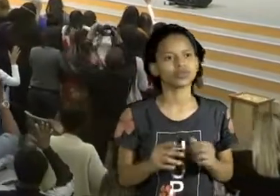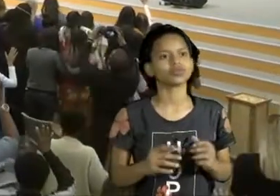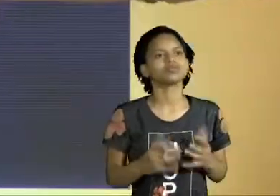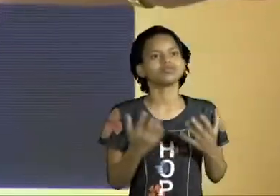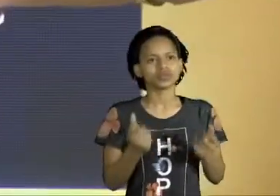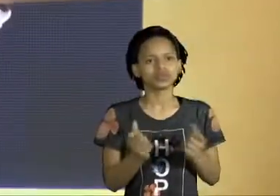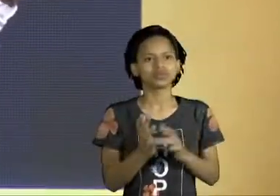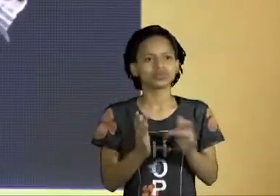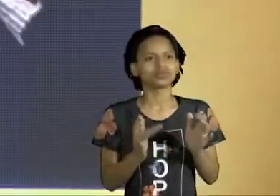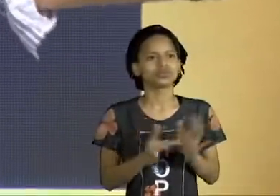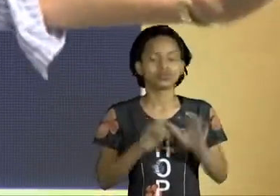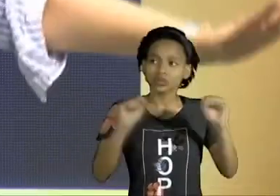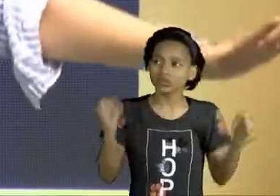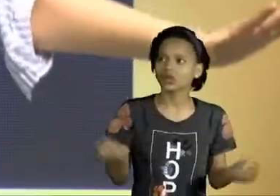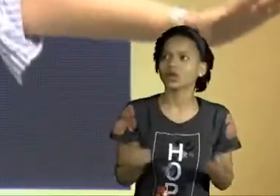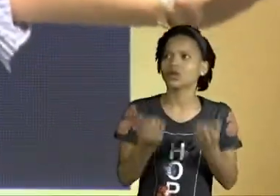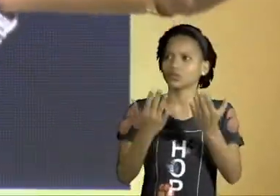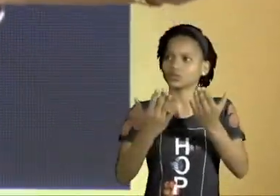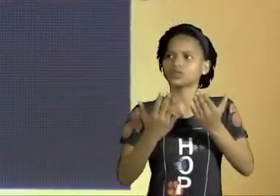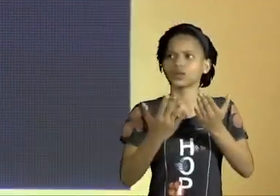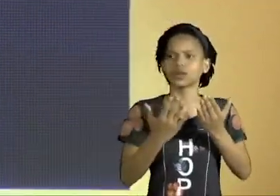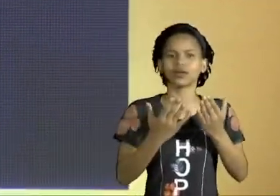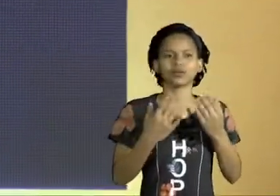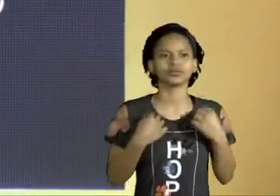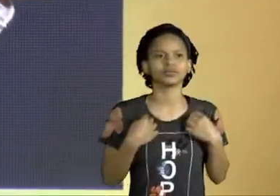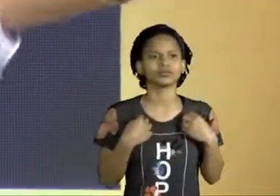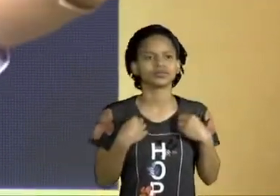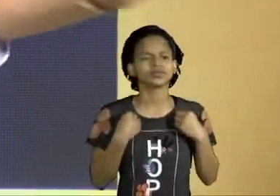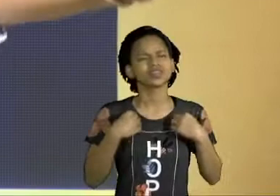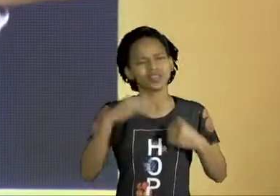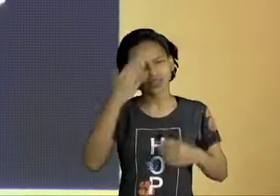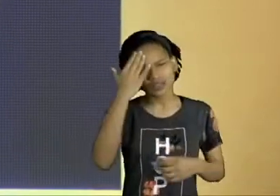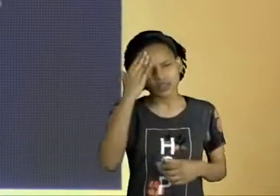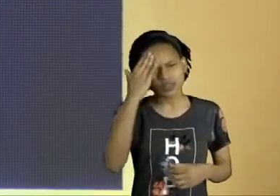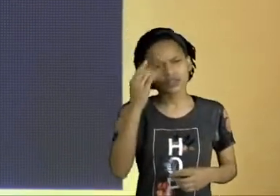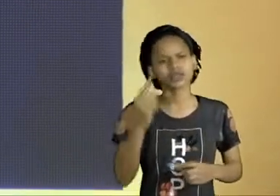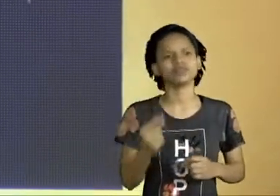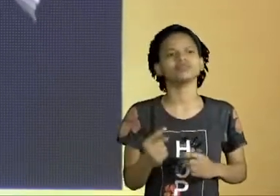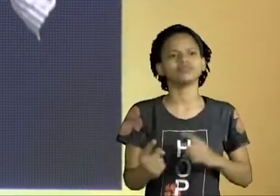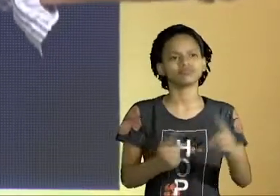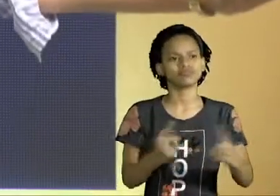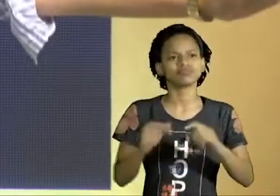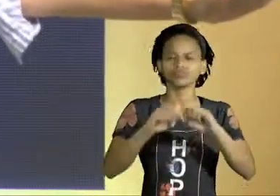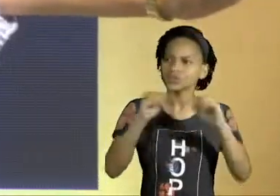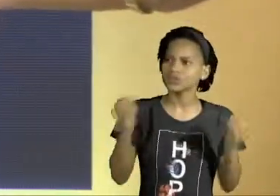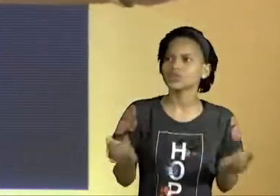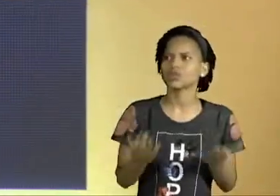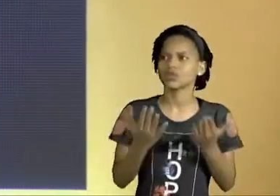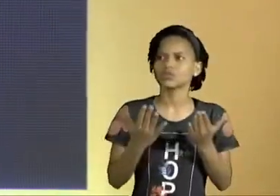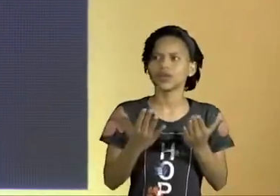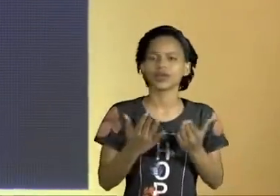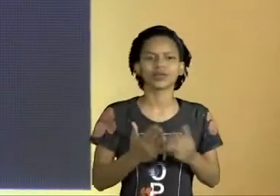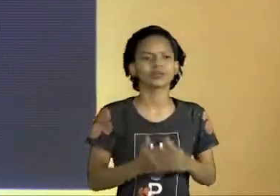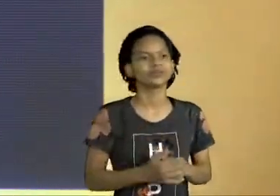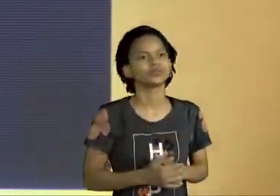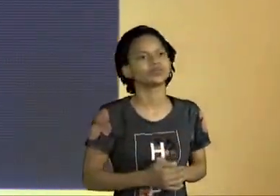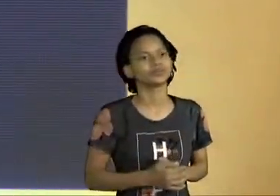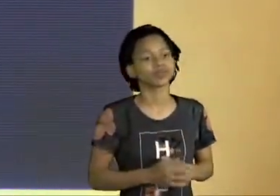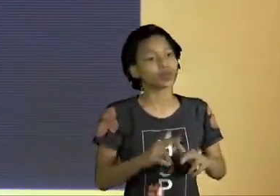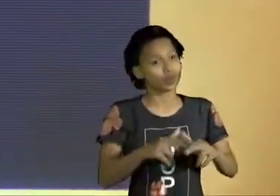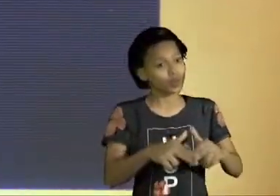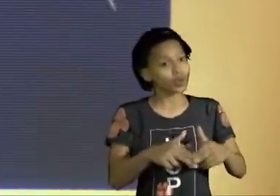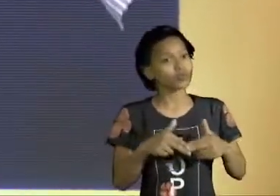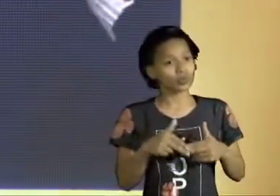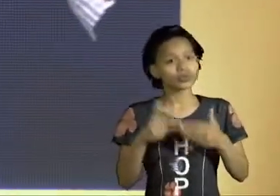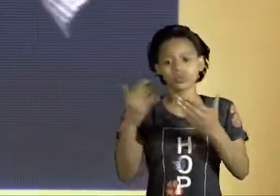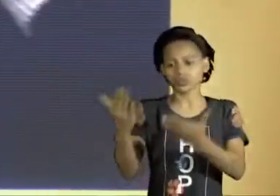altar. Nós entendemos a vinda delas ao teu altar, dada a especificidade do convite, a confissão pública